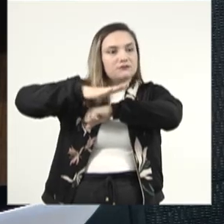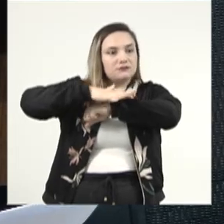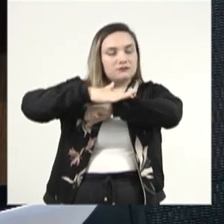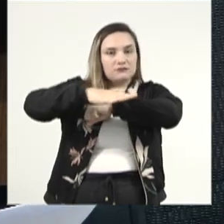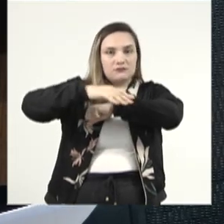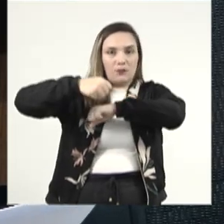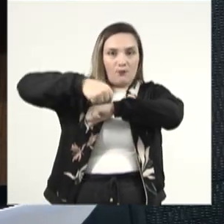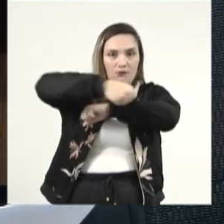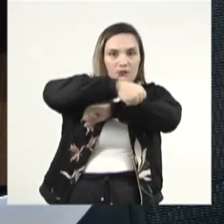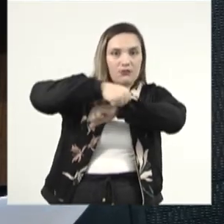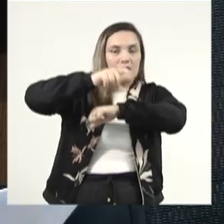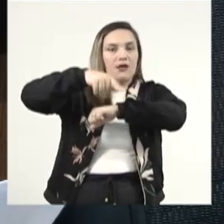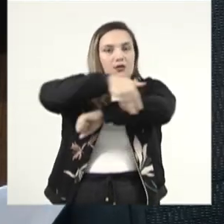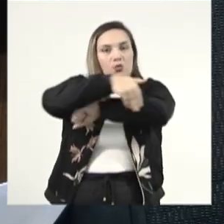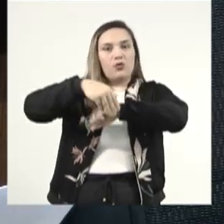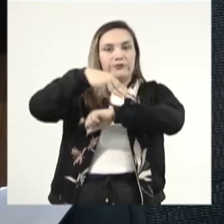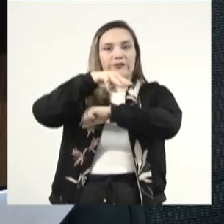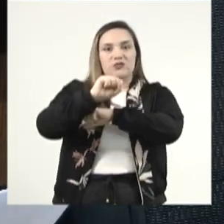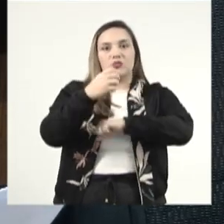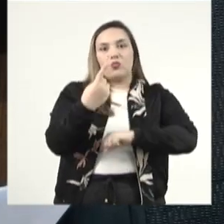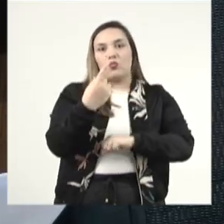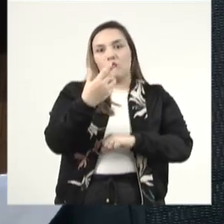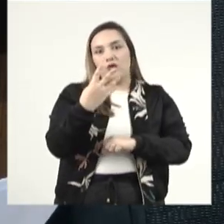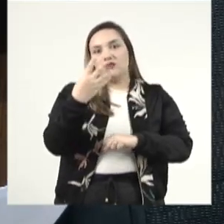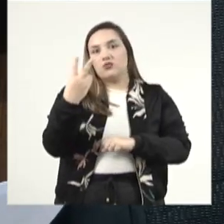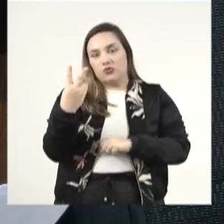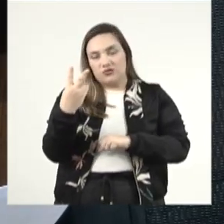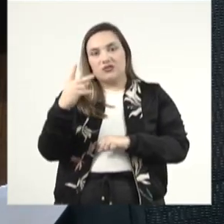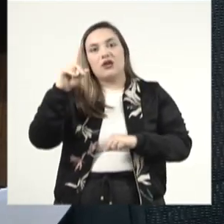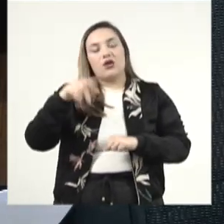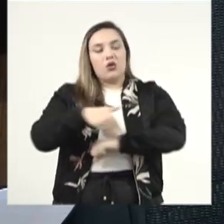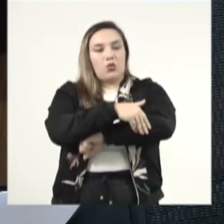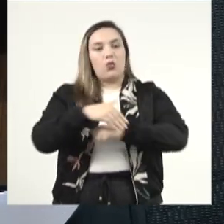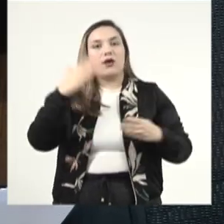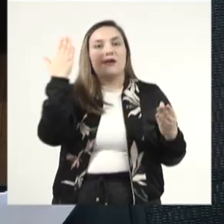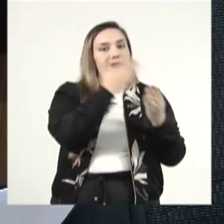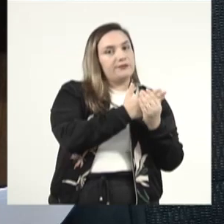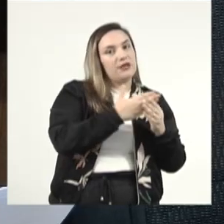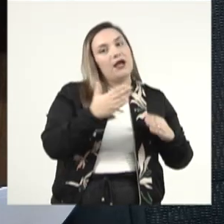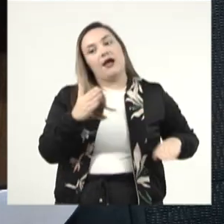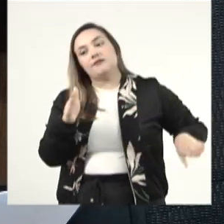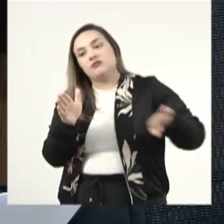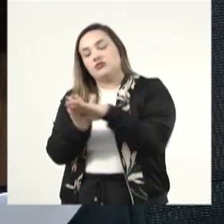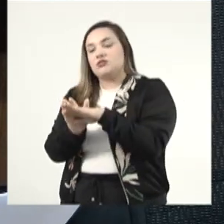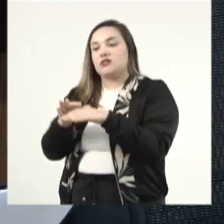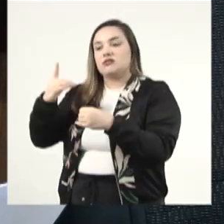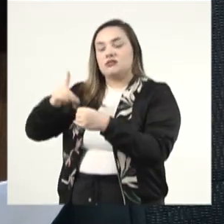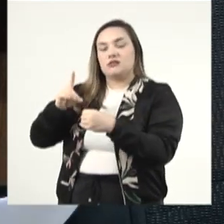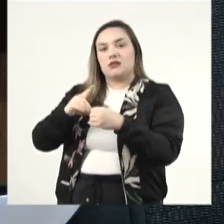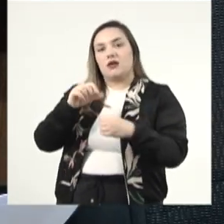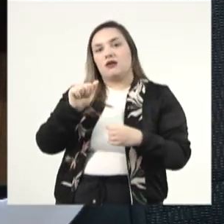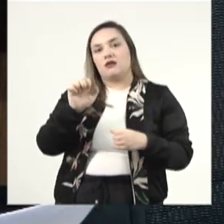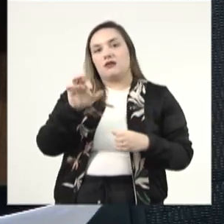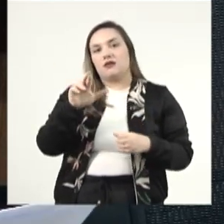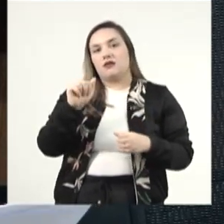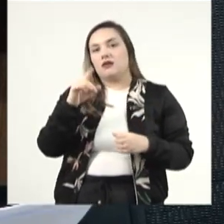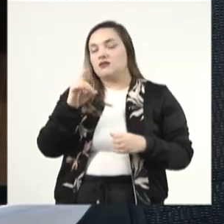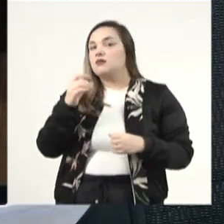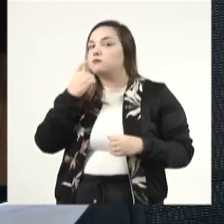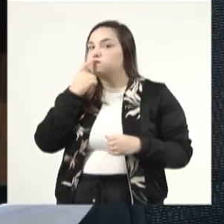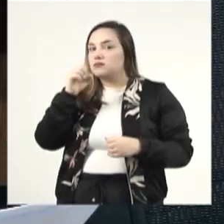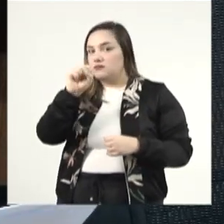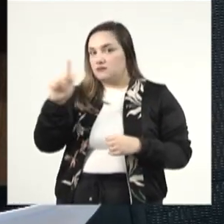rodovia MS-142, no trecho que liga Camapuã ao distrito do Areado, no município de São Gabriel do Oeste,